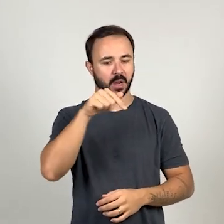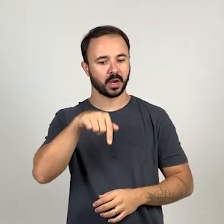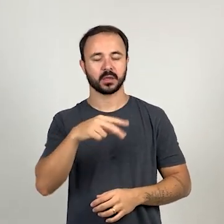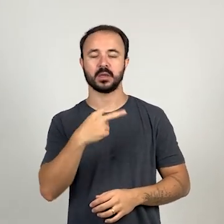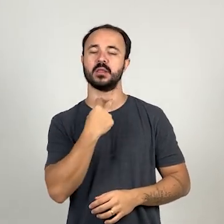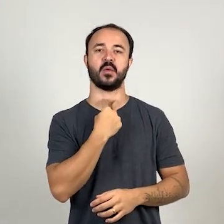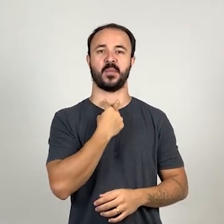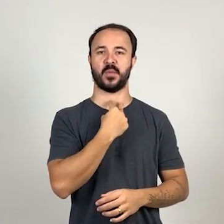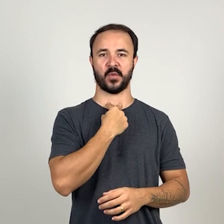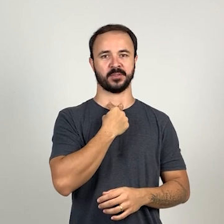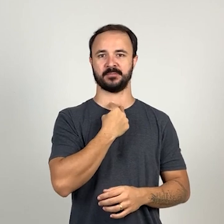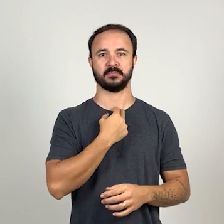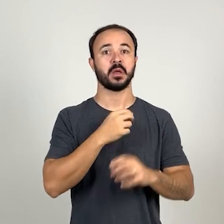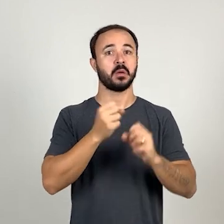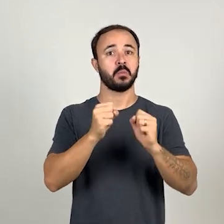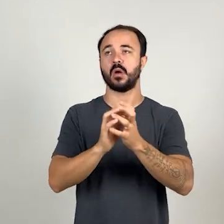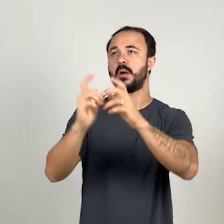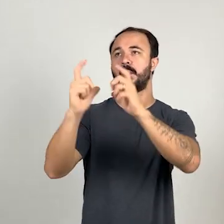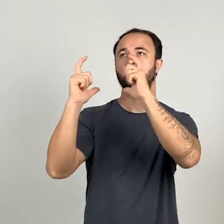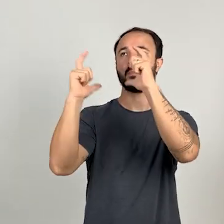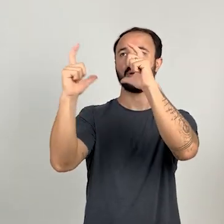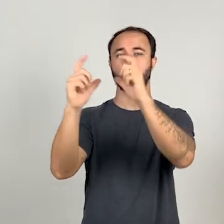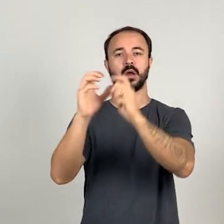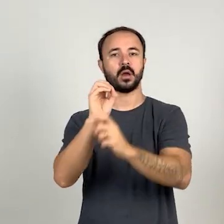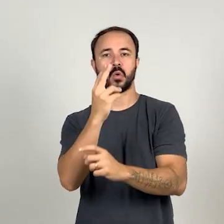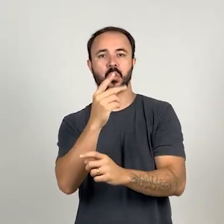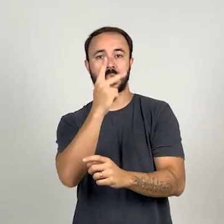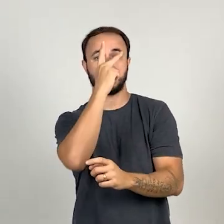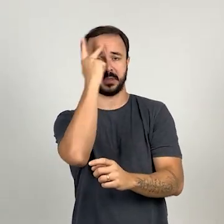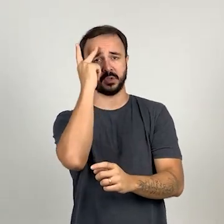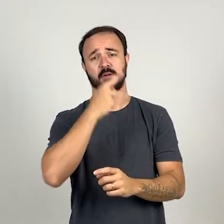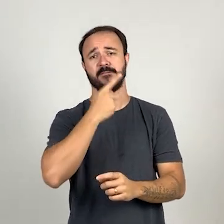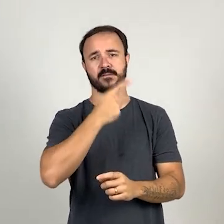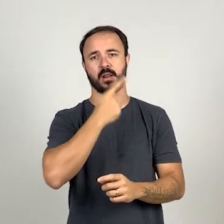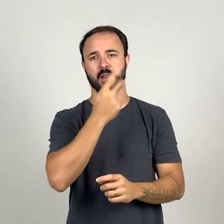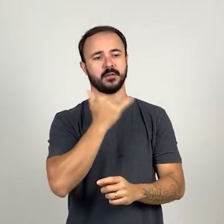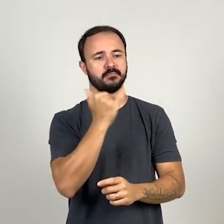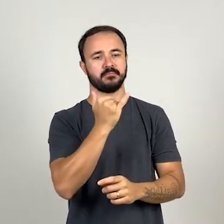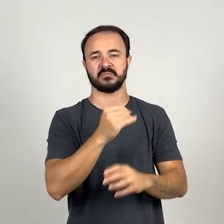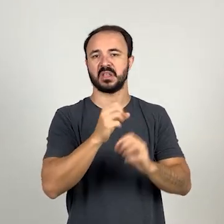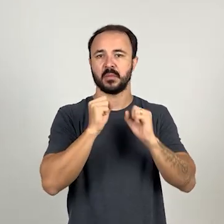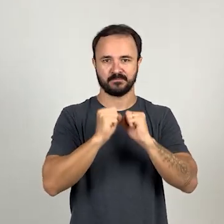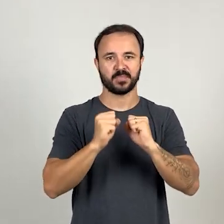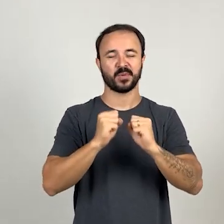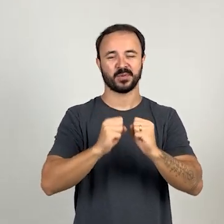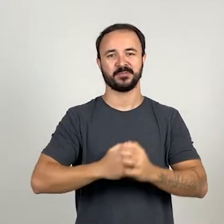uma plaquinha, alguém pode falar. E essa forma de usar o verbo must é para